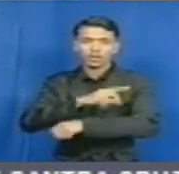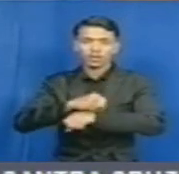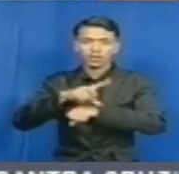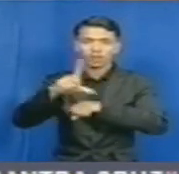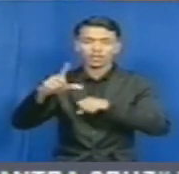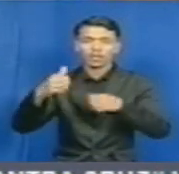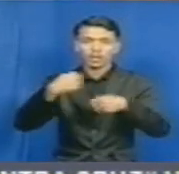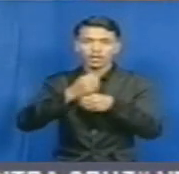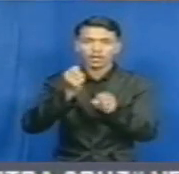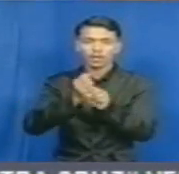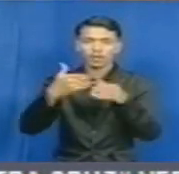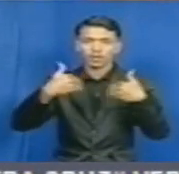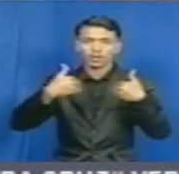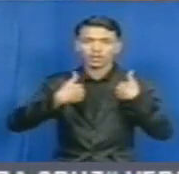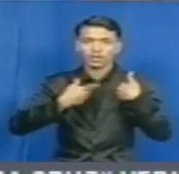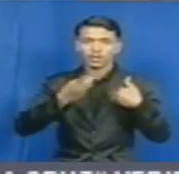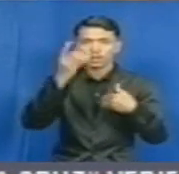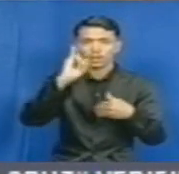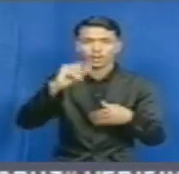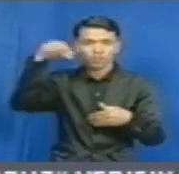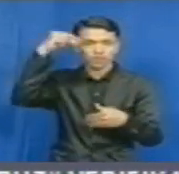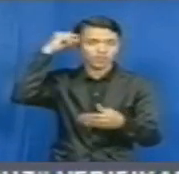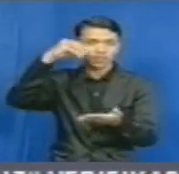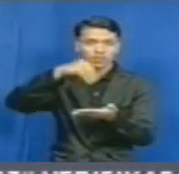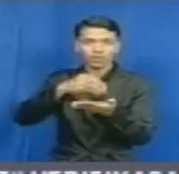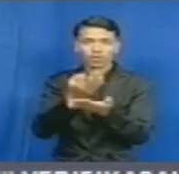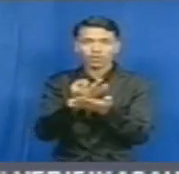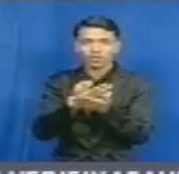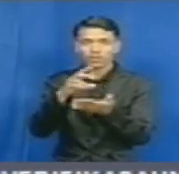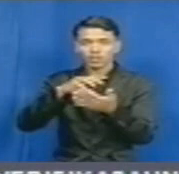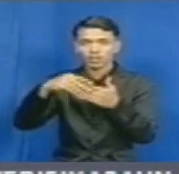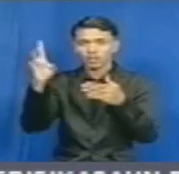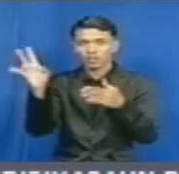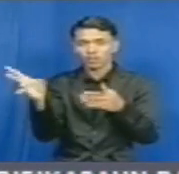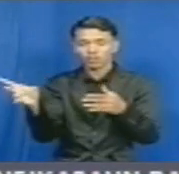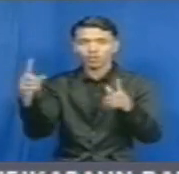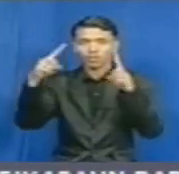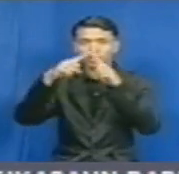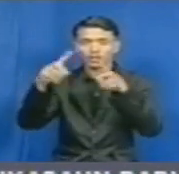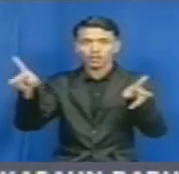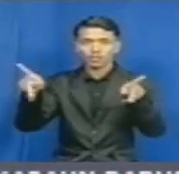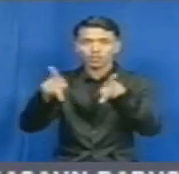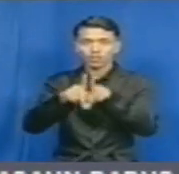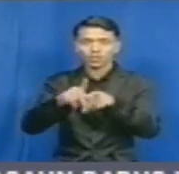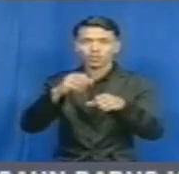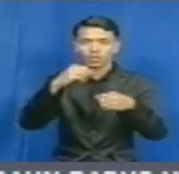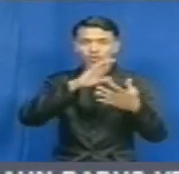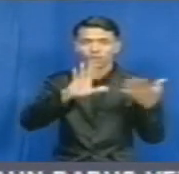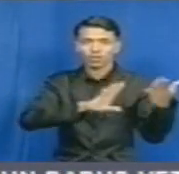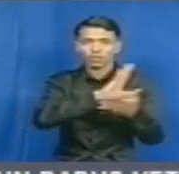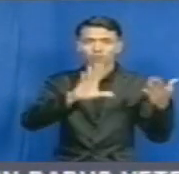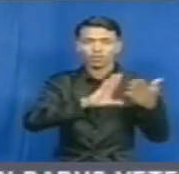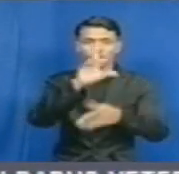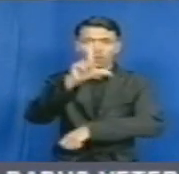Iradili, mas bem, governo Moj aloca o San Rihong Nengnulo, para cada posto administrativo, a tu comemora Moj